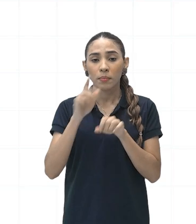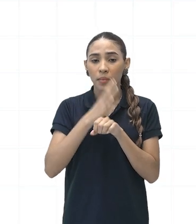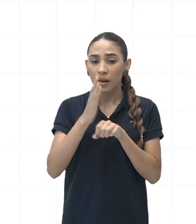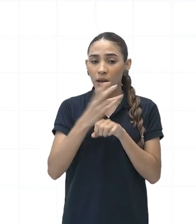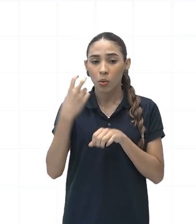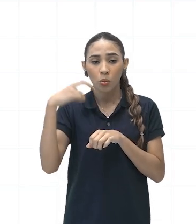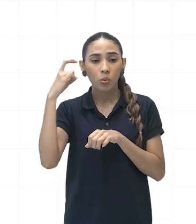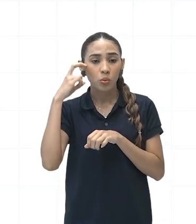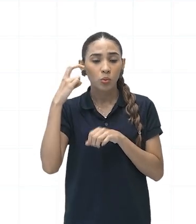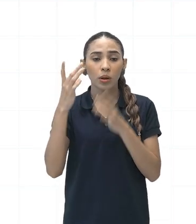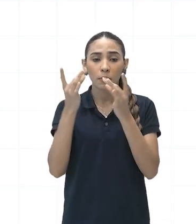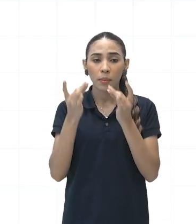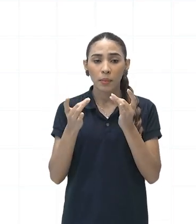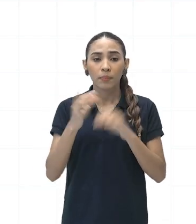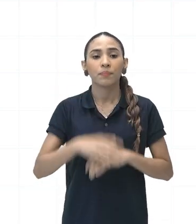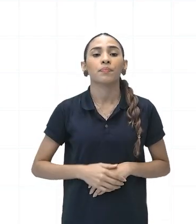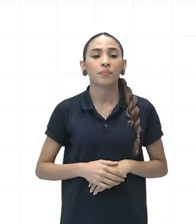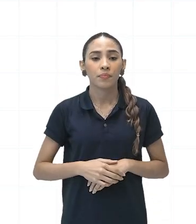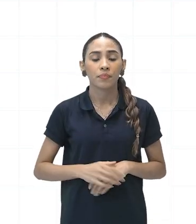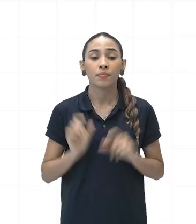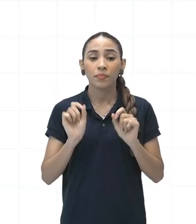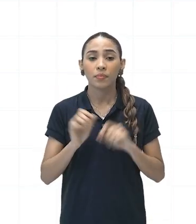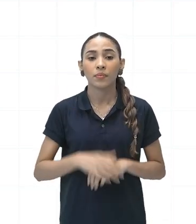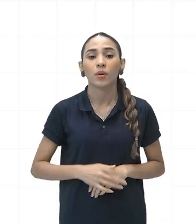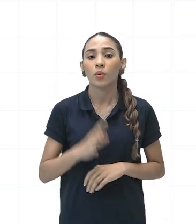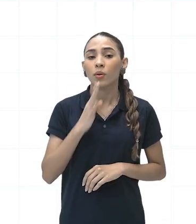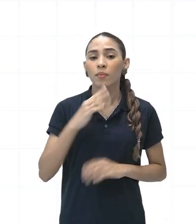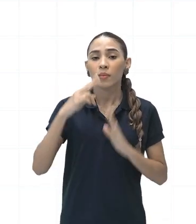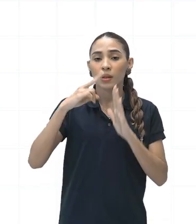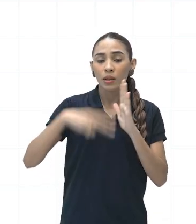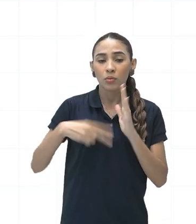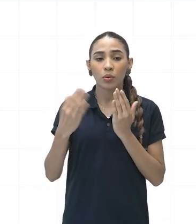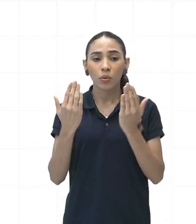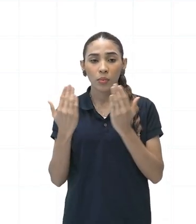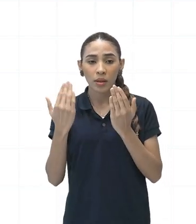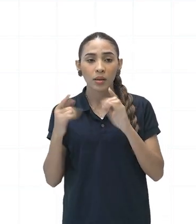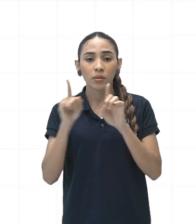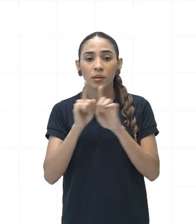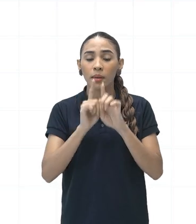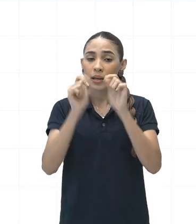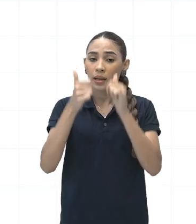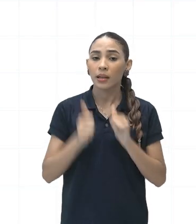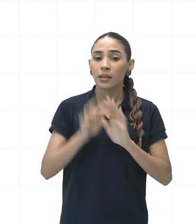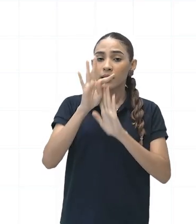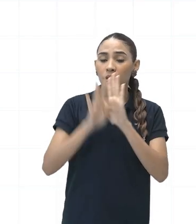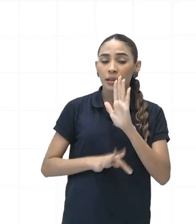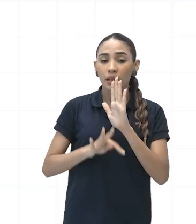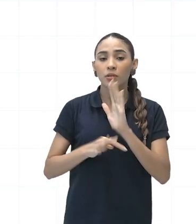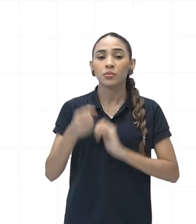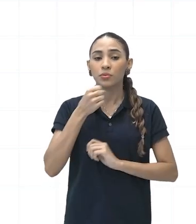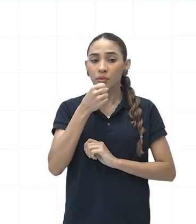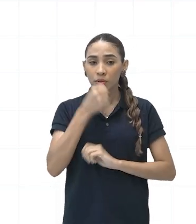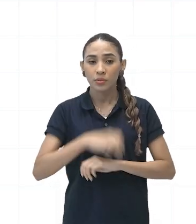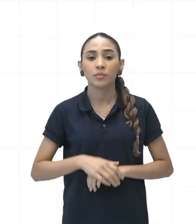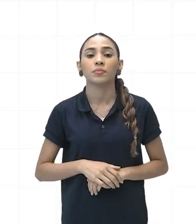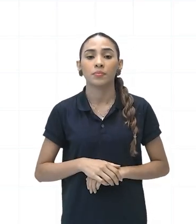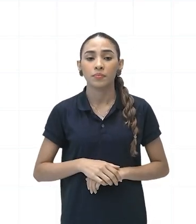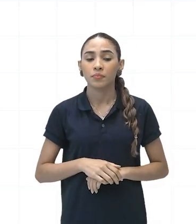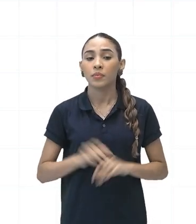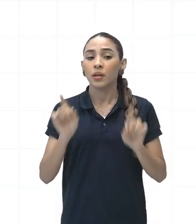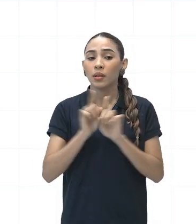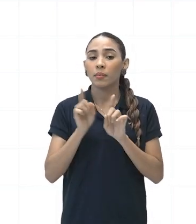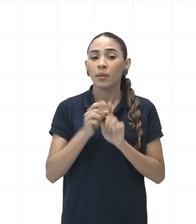digital. Detalhando este objeto, temos aí o reconhecimento, leitura, comparação e interpretação de textos